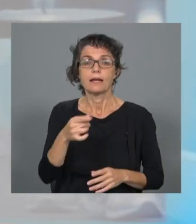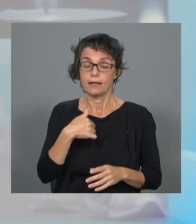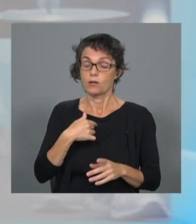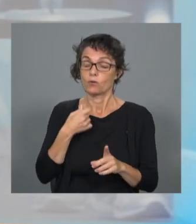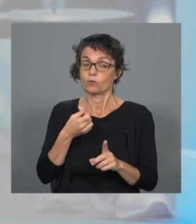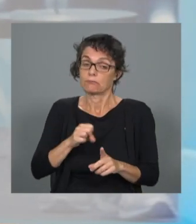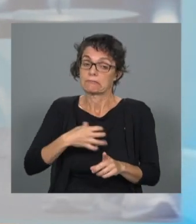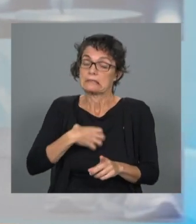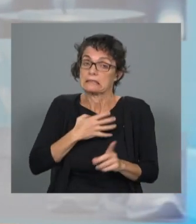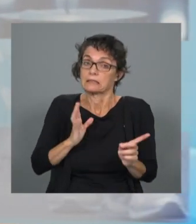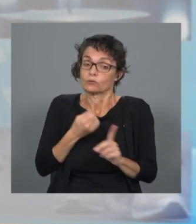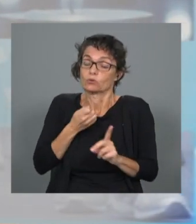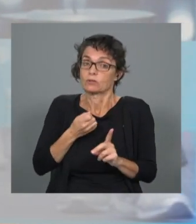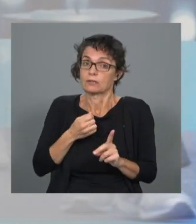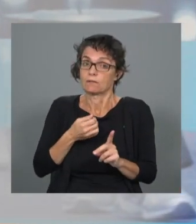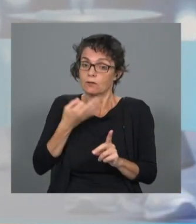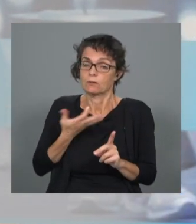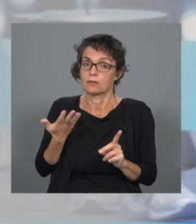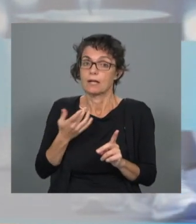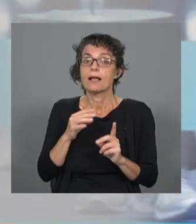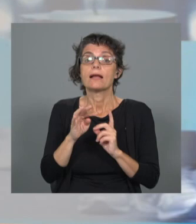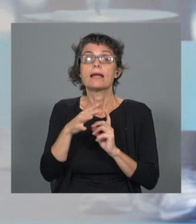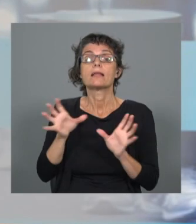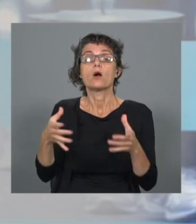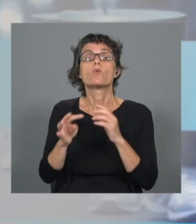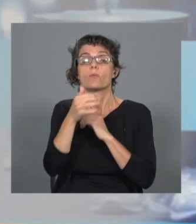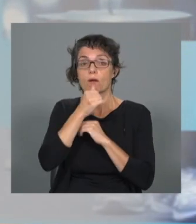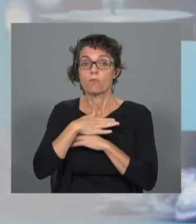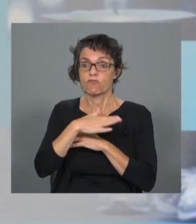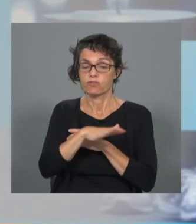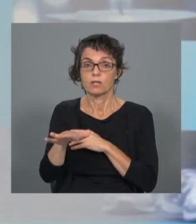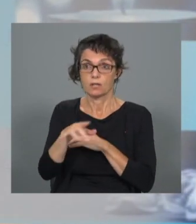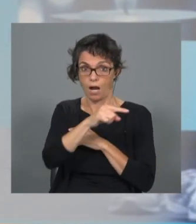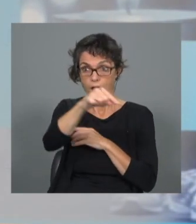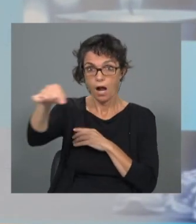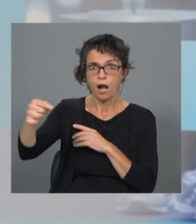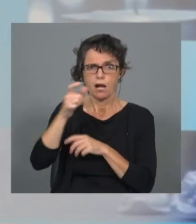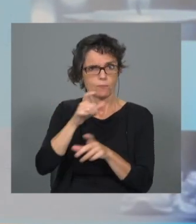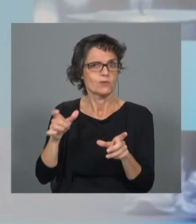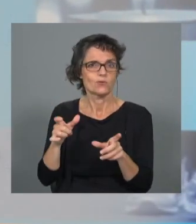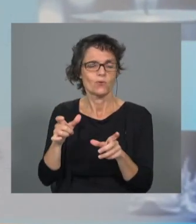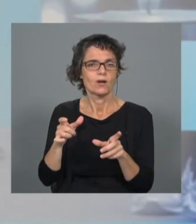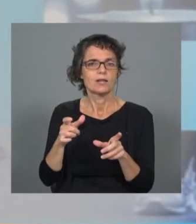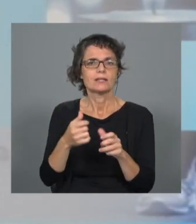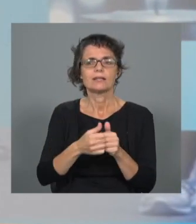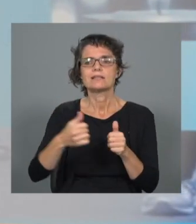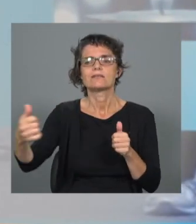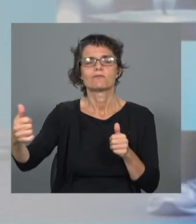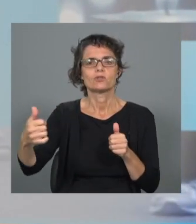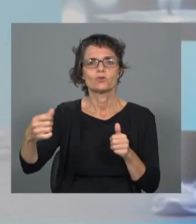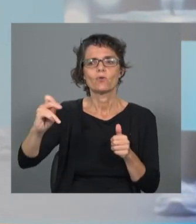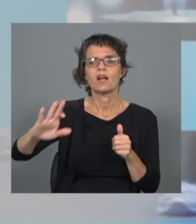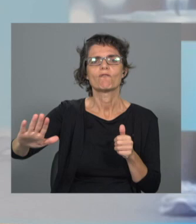sinto, e na comunidade em Benfica vou percebendo que houve muita gente que deixou de participar nas celebrações, muita gente que se